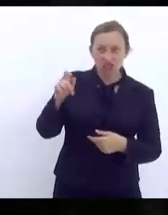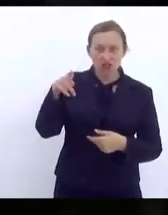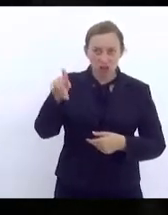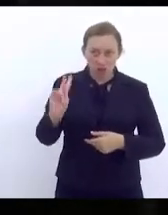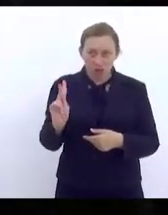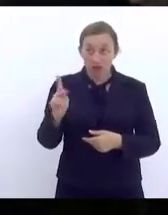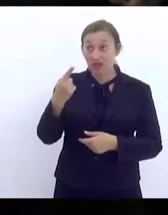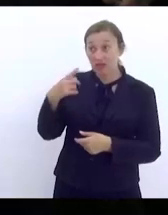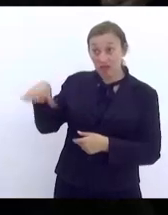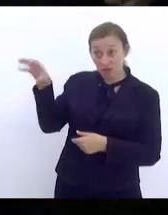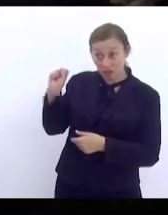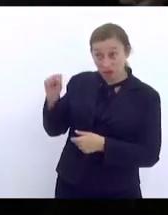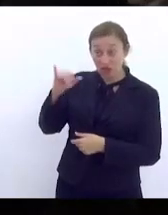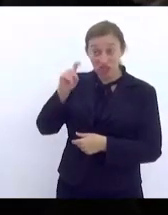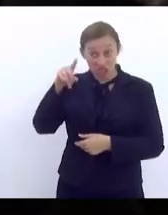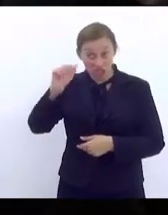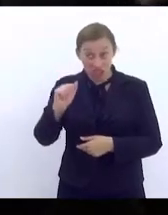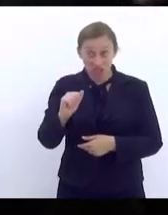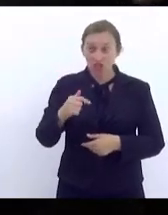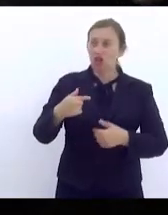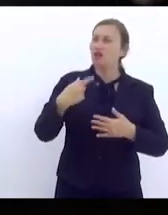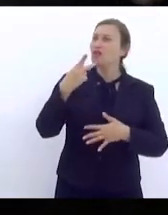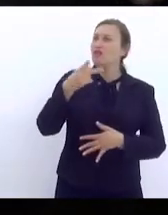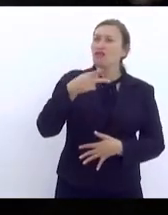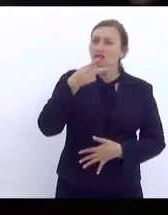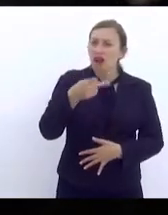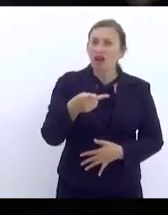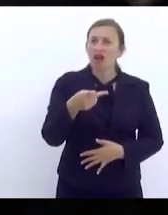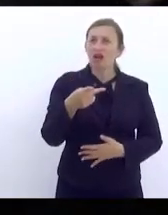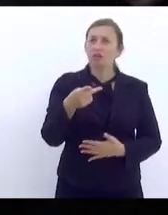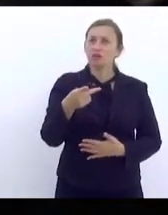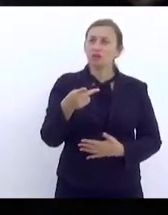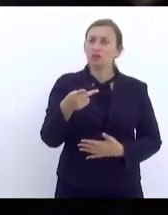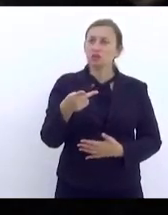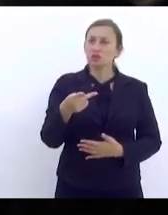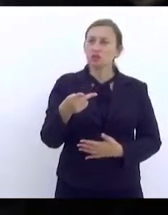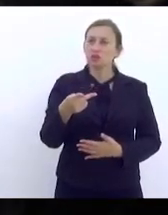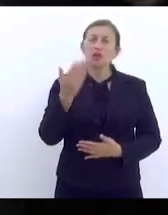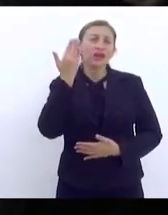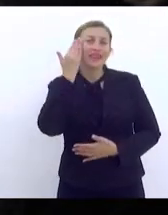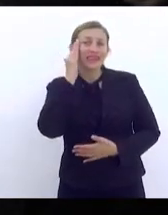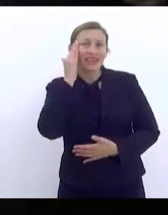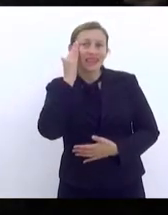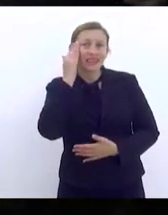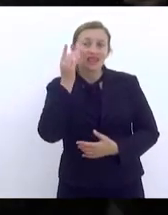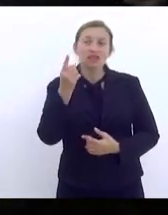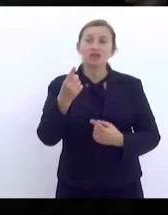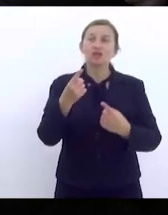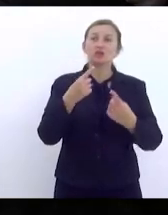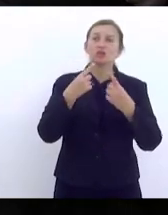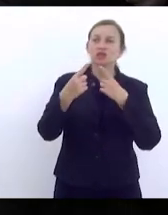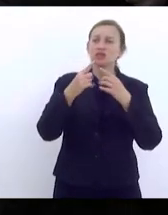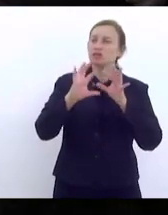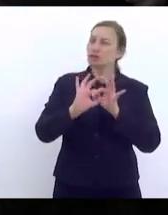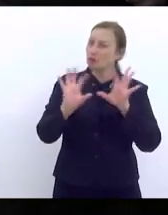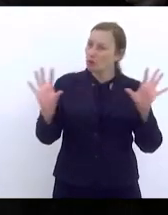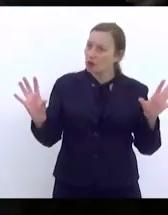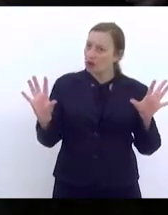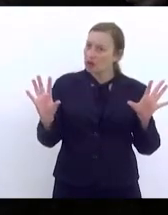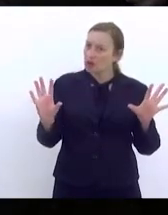tá ouvindo índia nos manifestamos naquilo que entendíamos ser um debate democrático